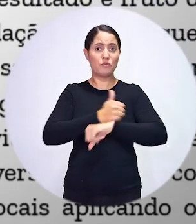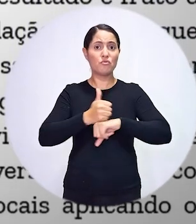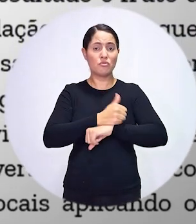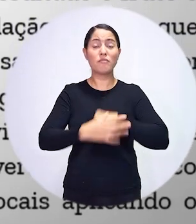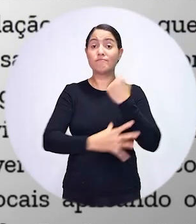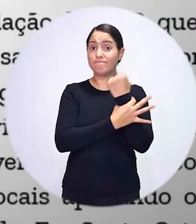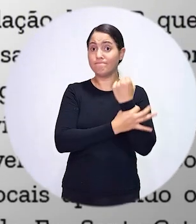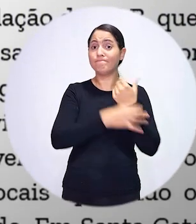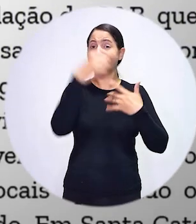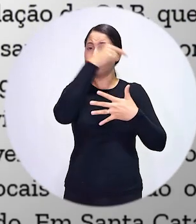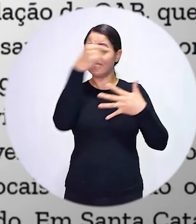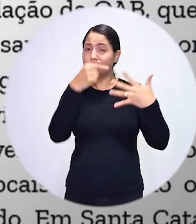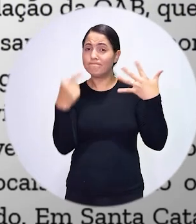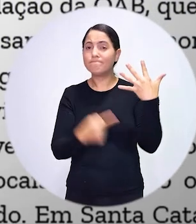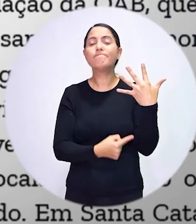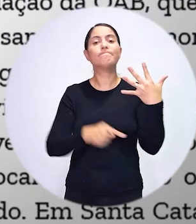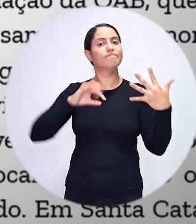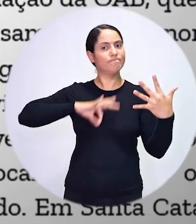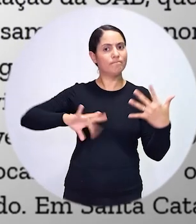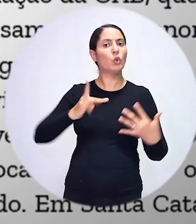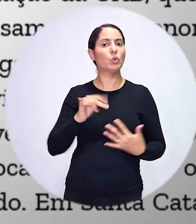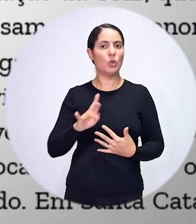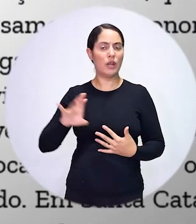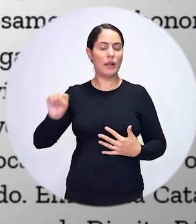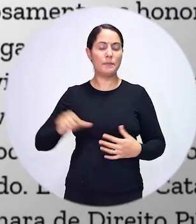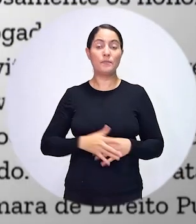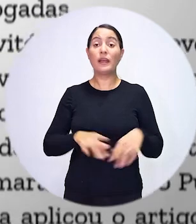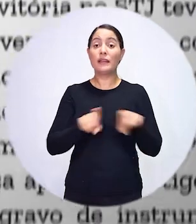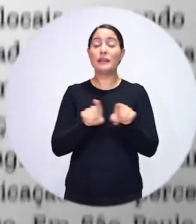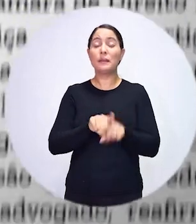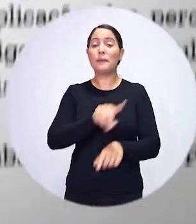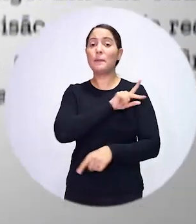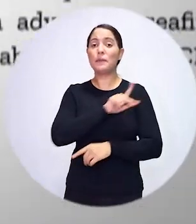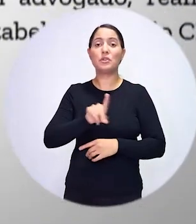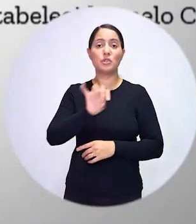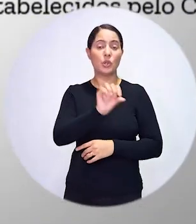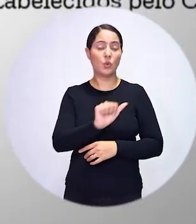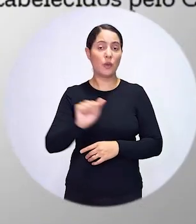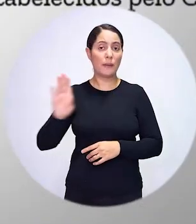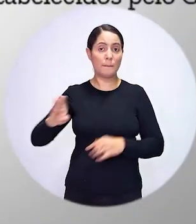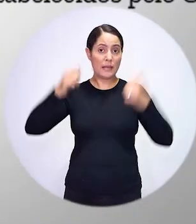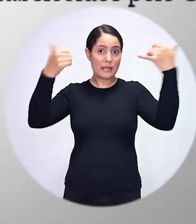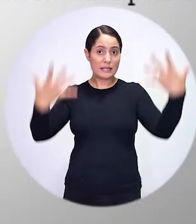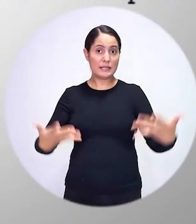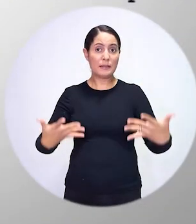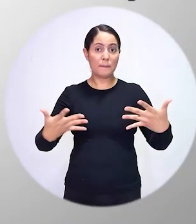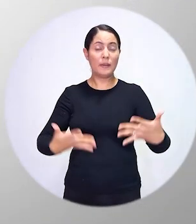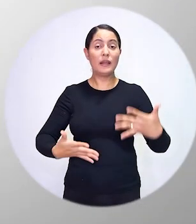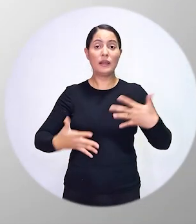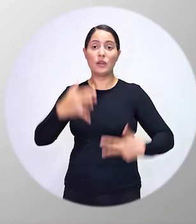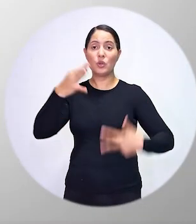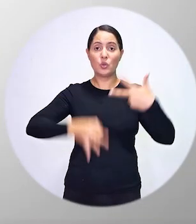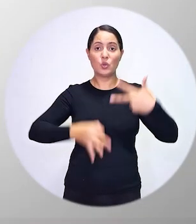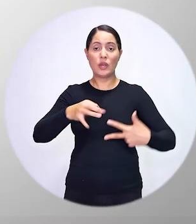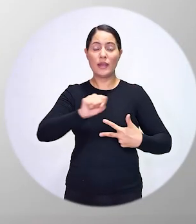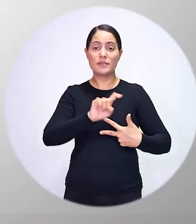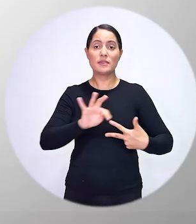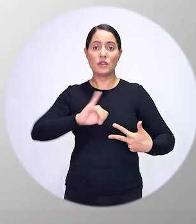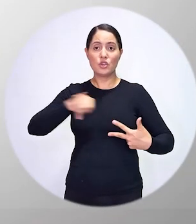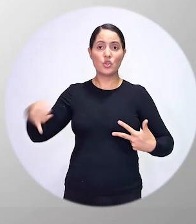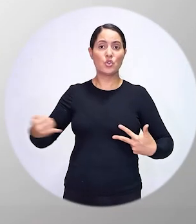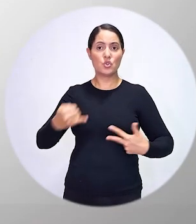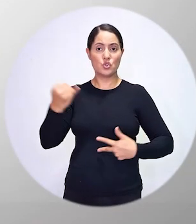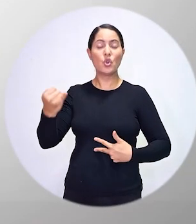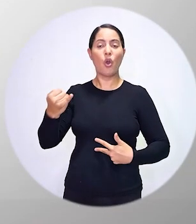exercício profissional, assegurando o destaque dos honorários. Ainda para o presidente da Ordem, a decisão do STJ em março de